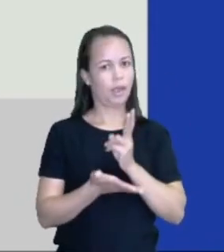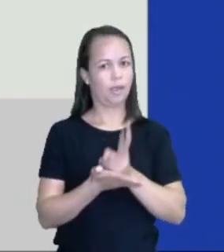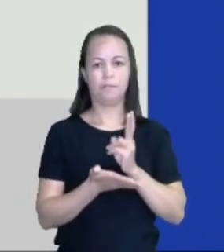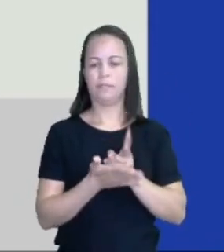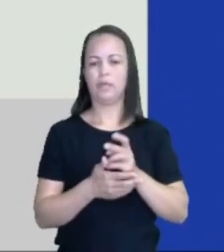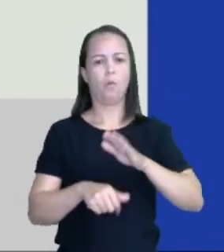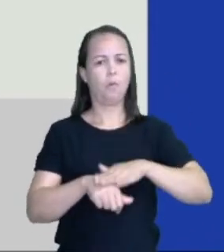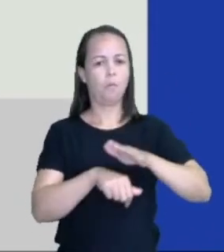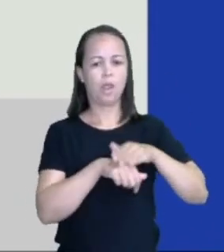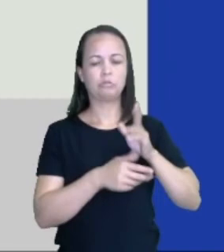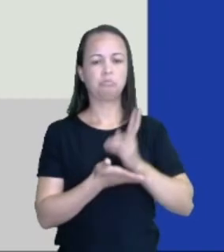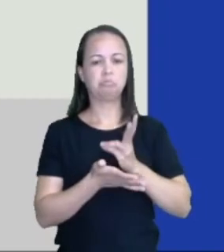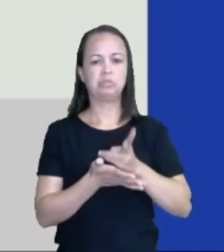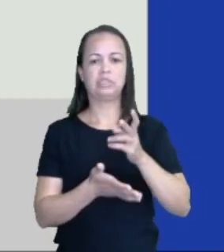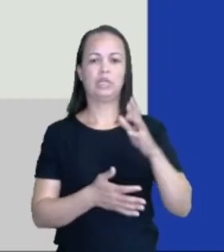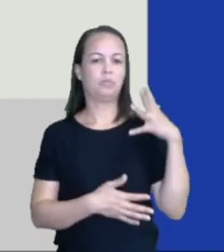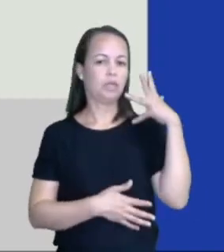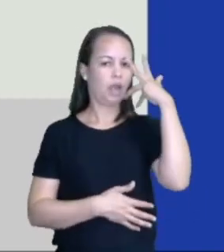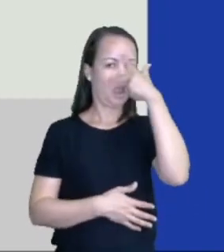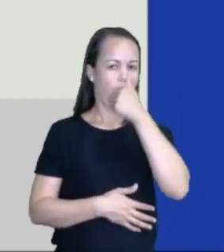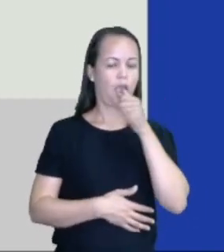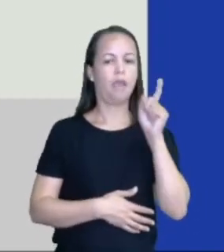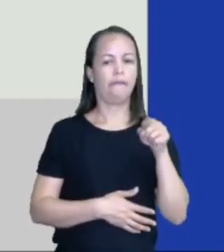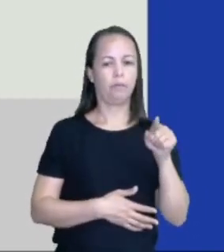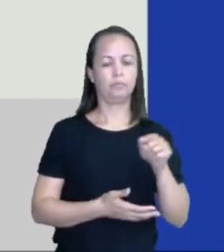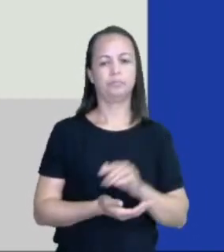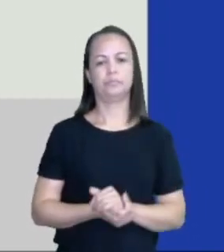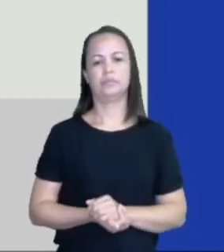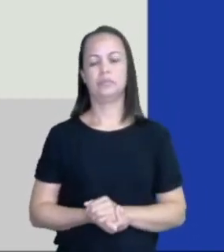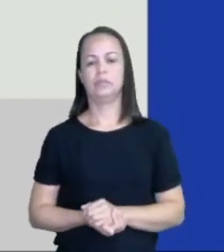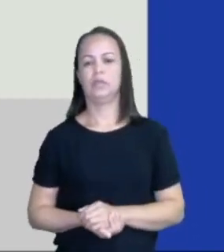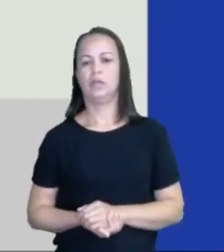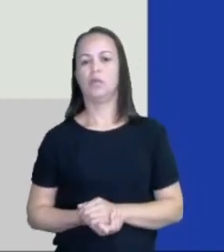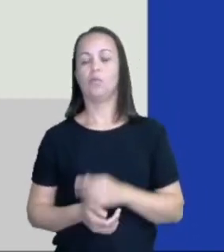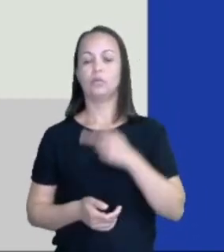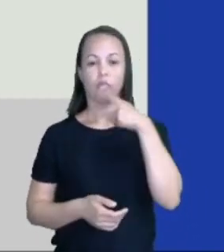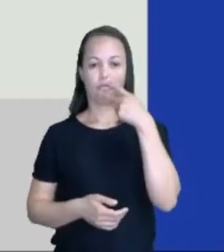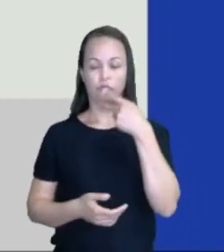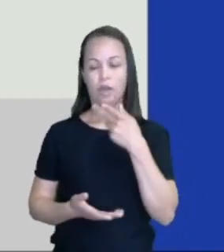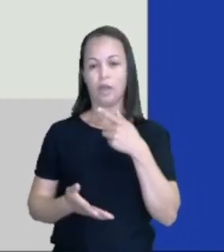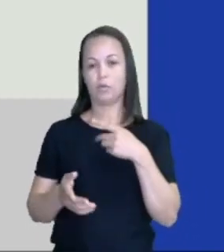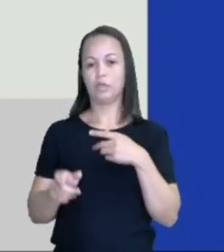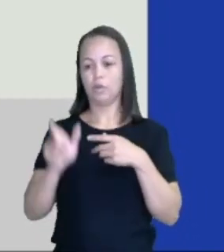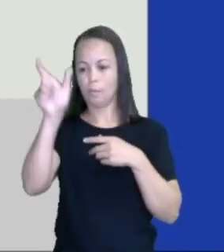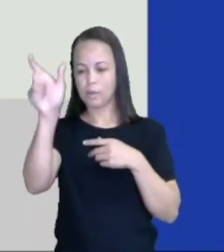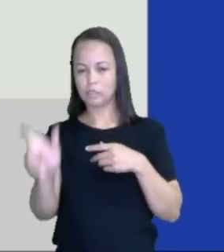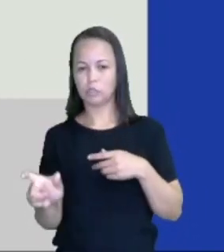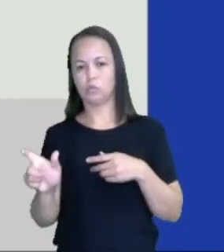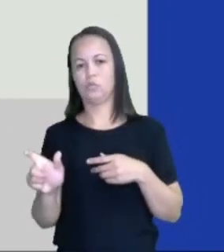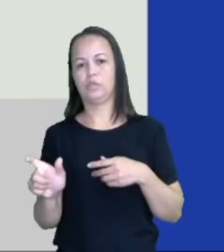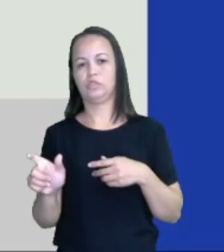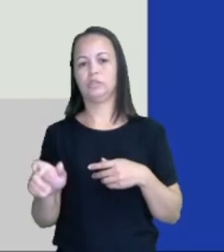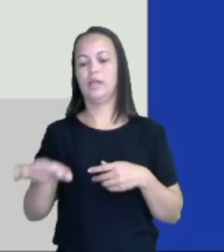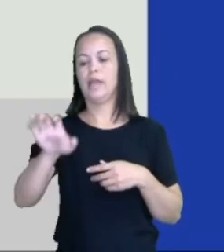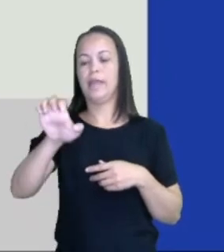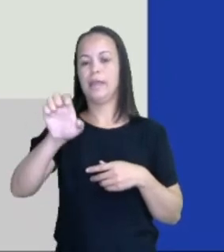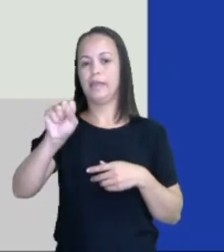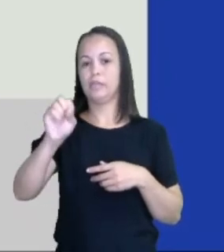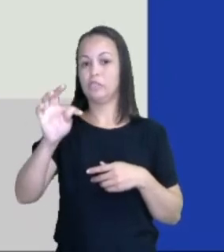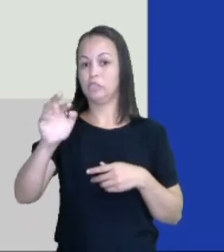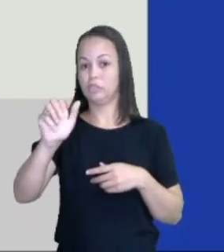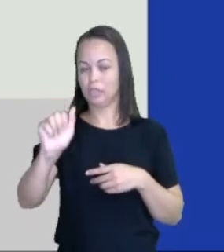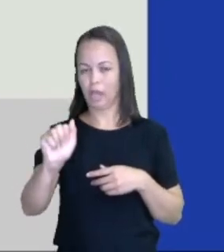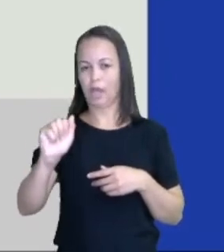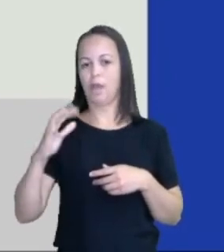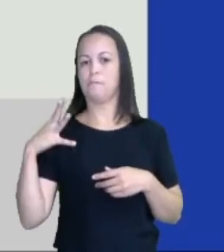momentos. Quando eu digo que aquela pessoa está guapa, naquele momento específico ela está bonita.